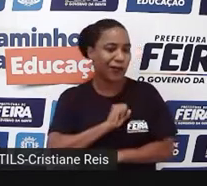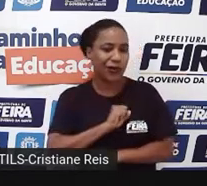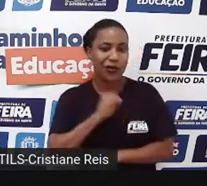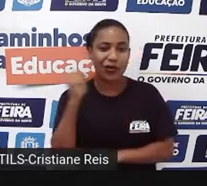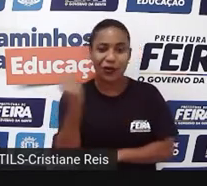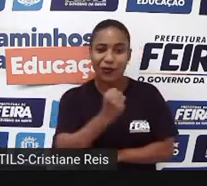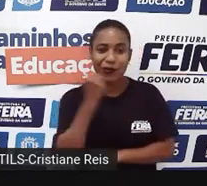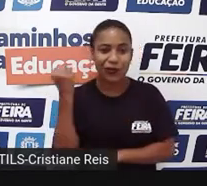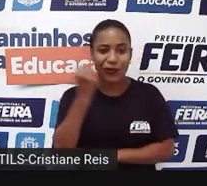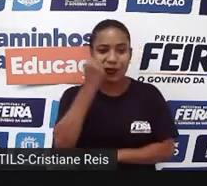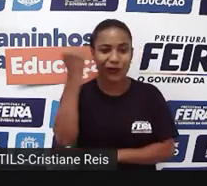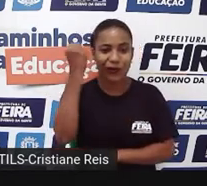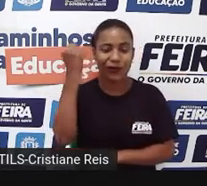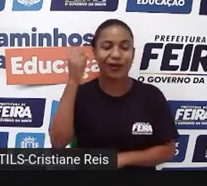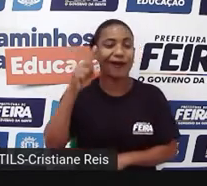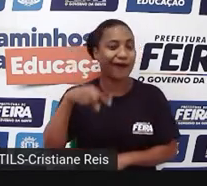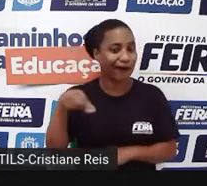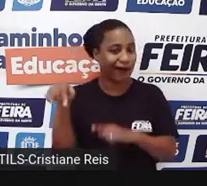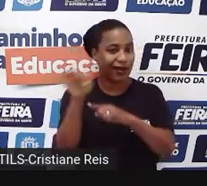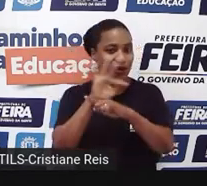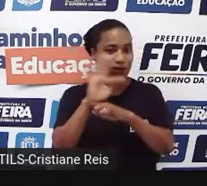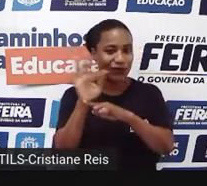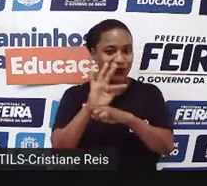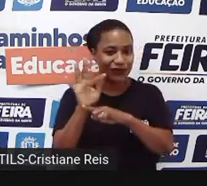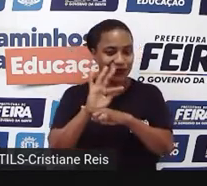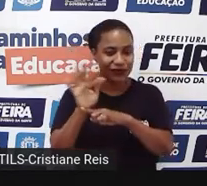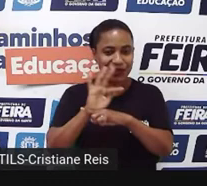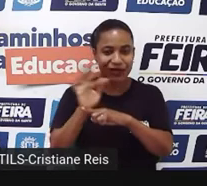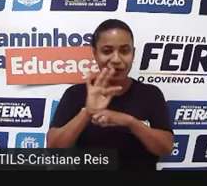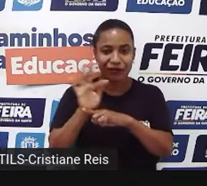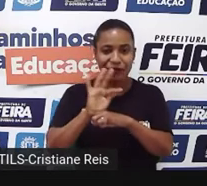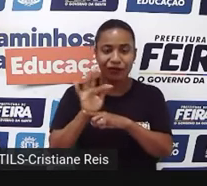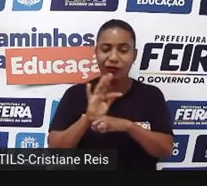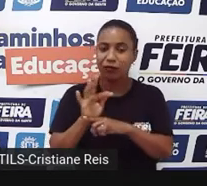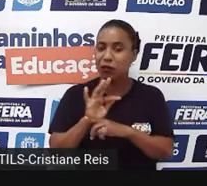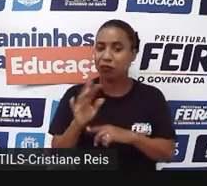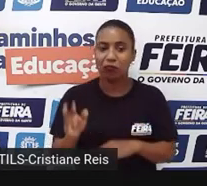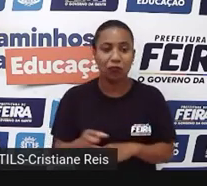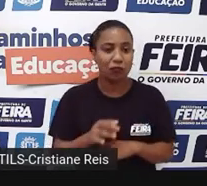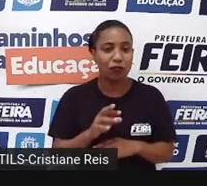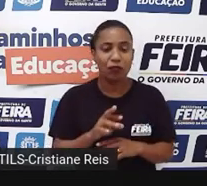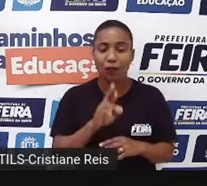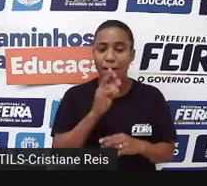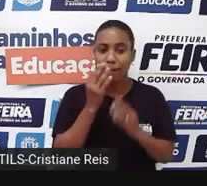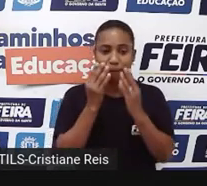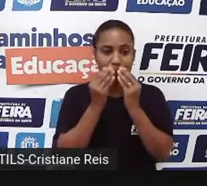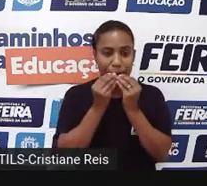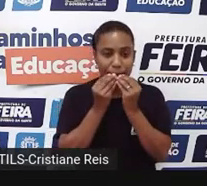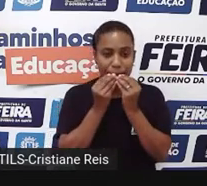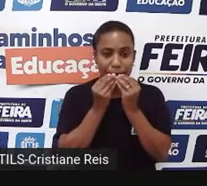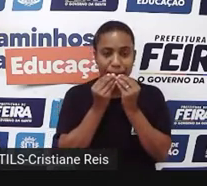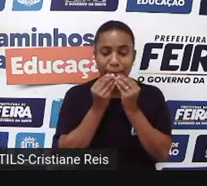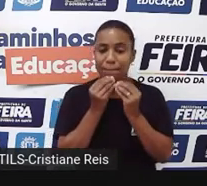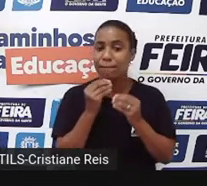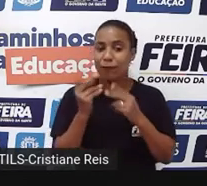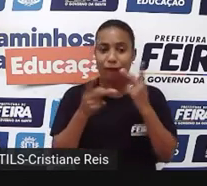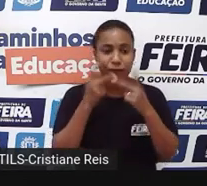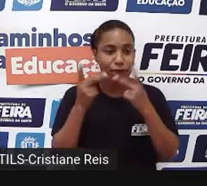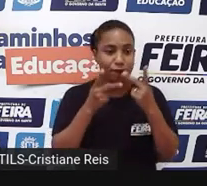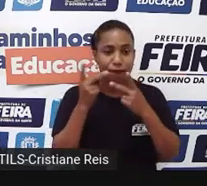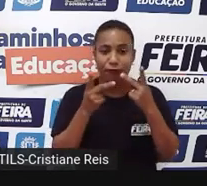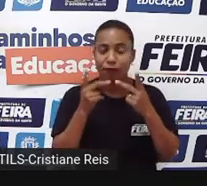um filme mudo, olha aqui, American Silent Drama Film. É um filme mudo, um